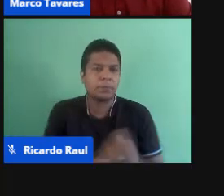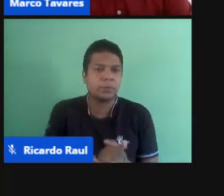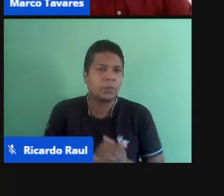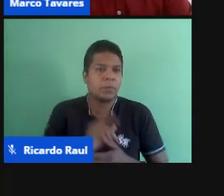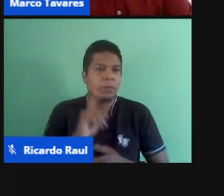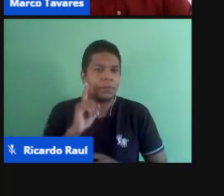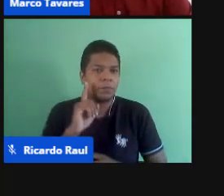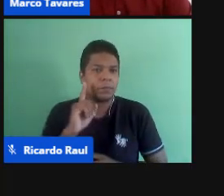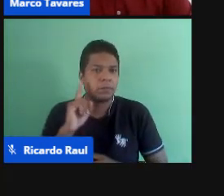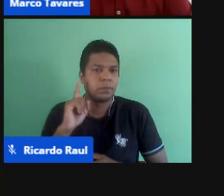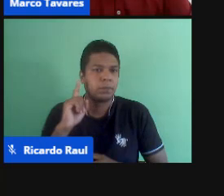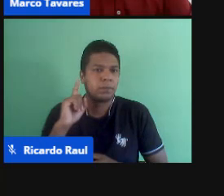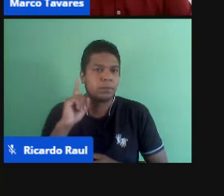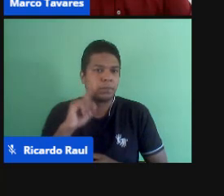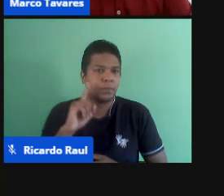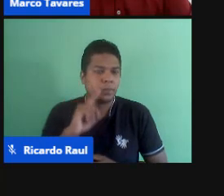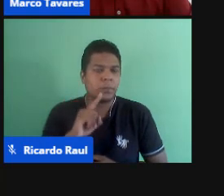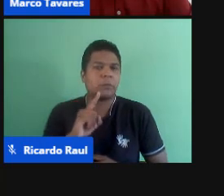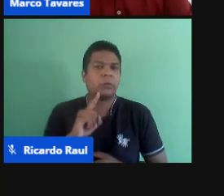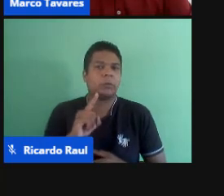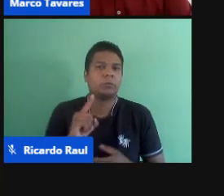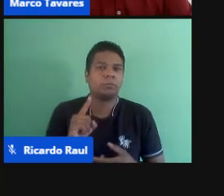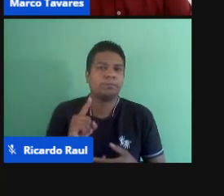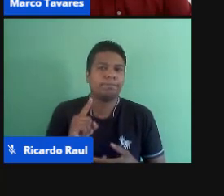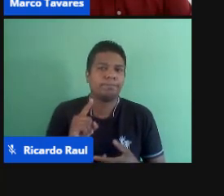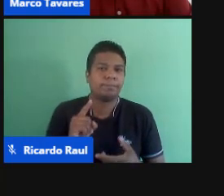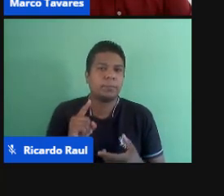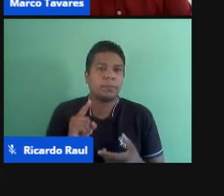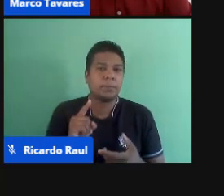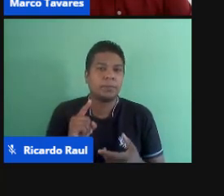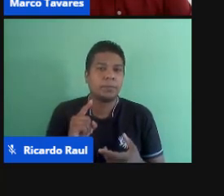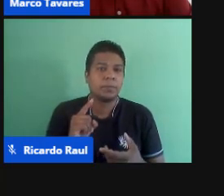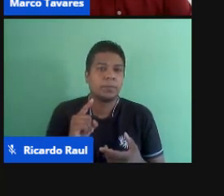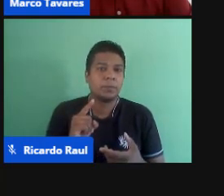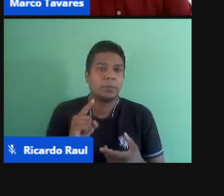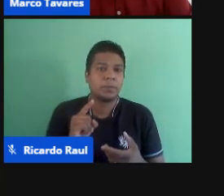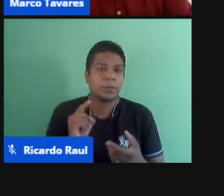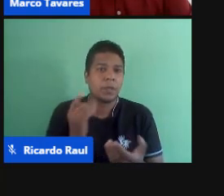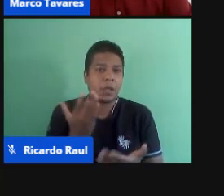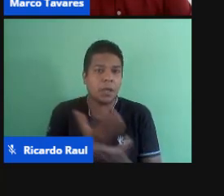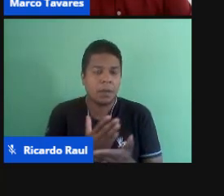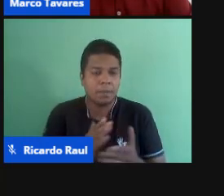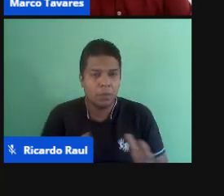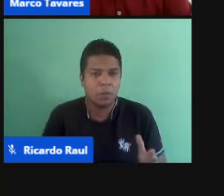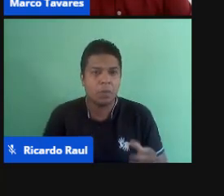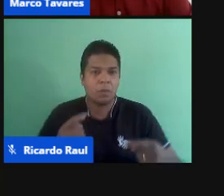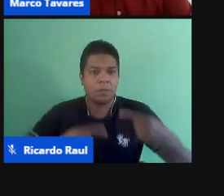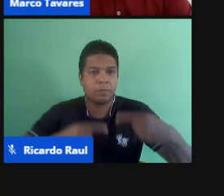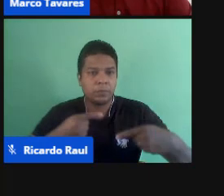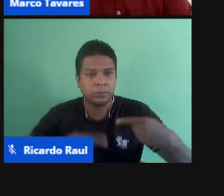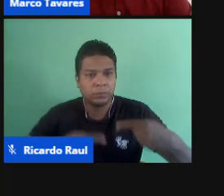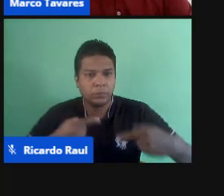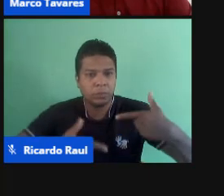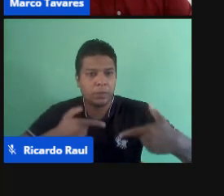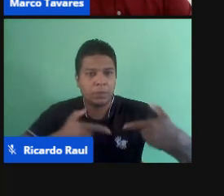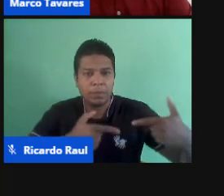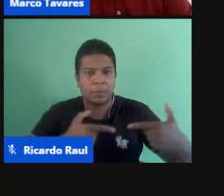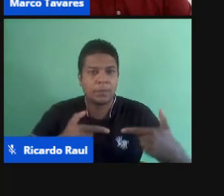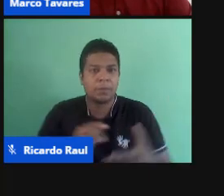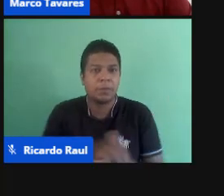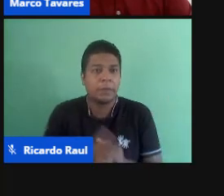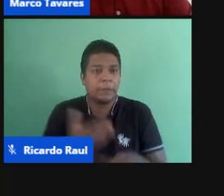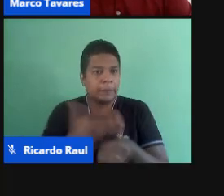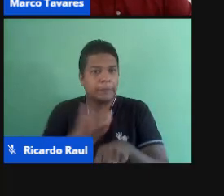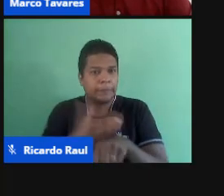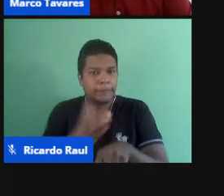Unidos passou depois da Guerra do Vietnã com aqueles ex-combatentes, porque eles foram treinados e